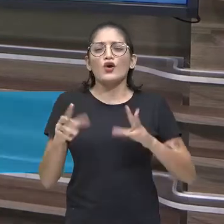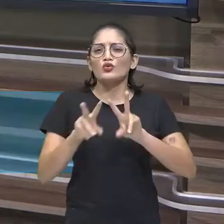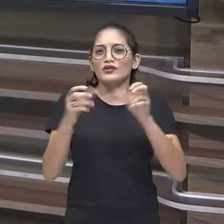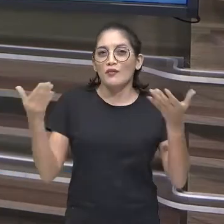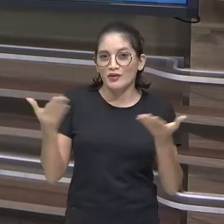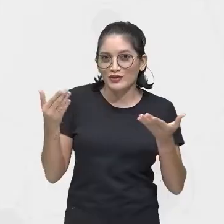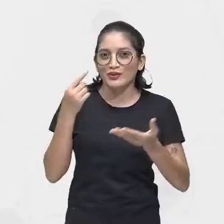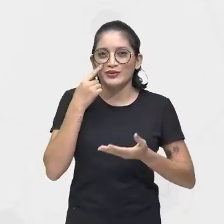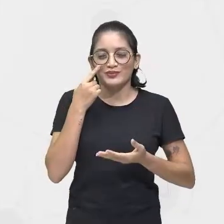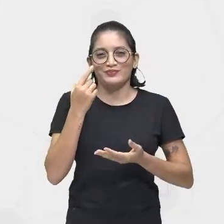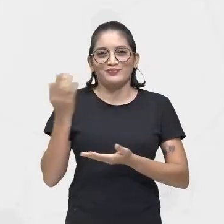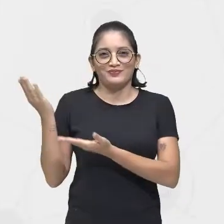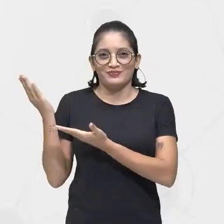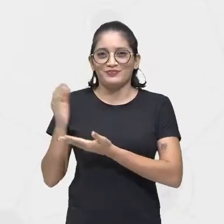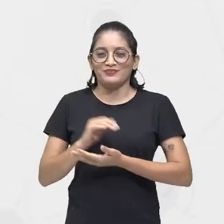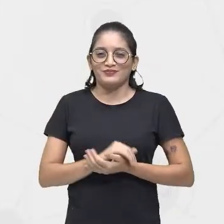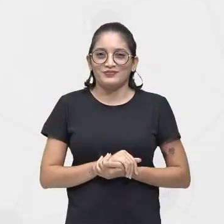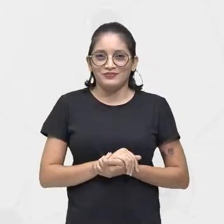tema da aula de hoje.